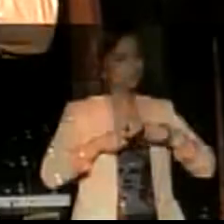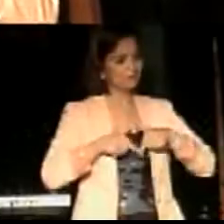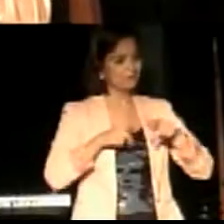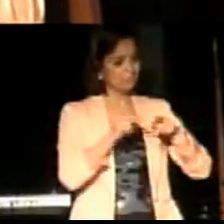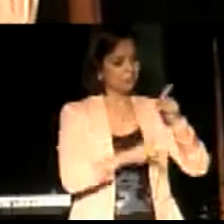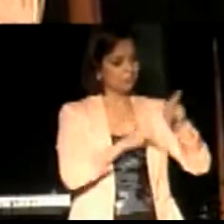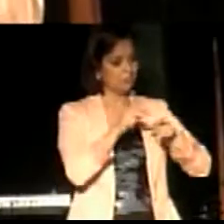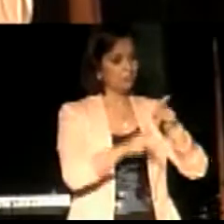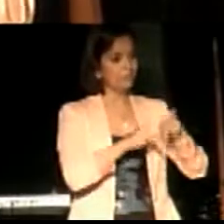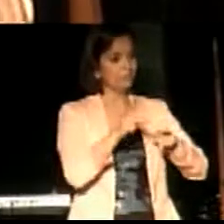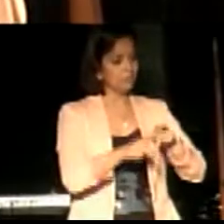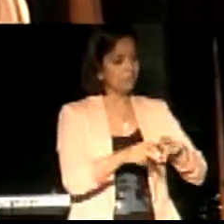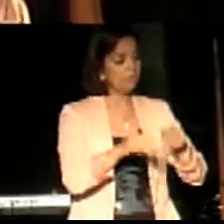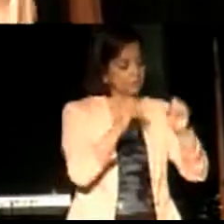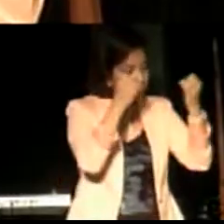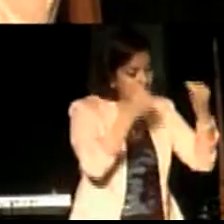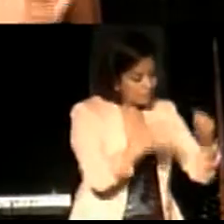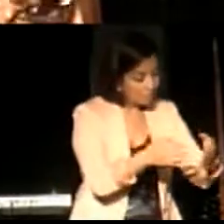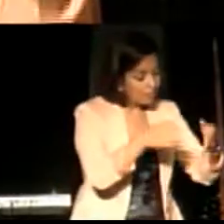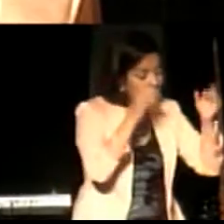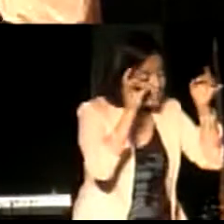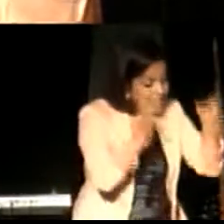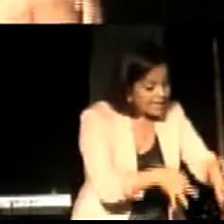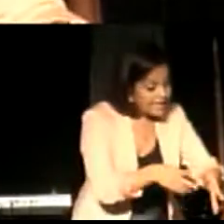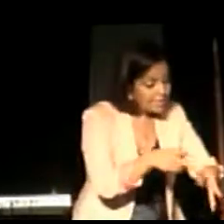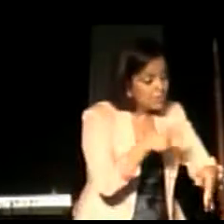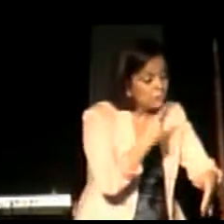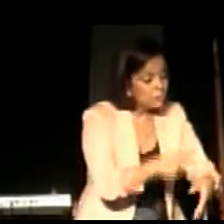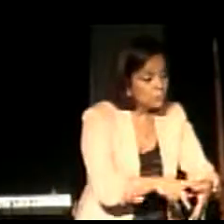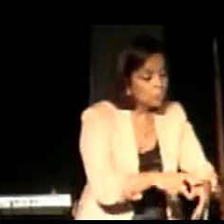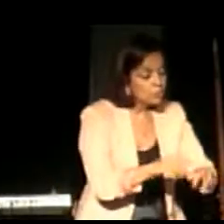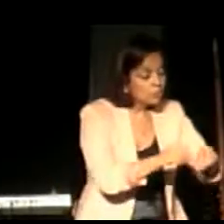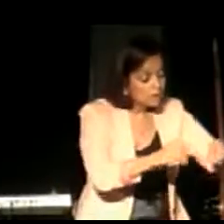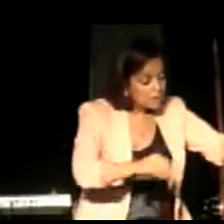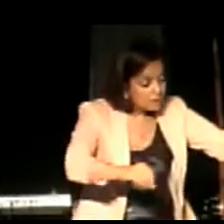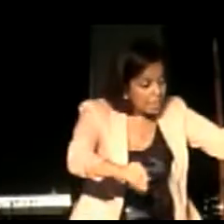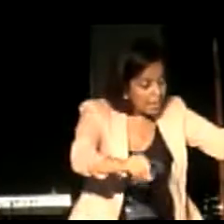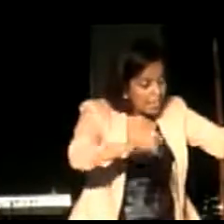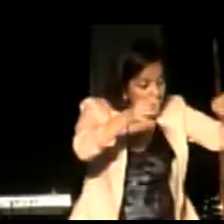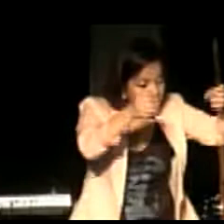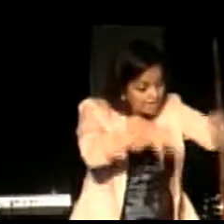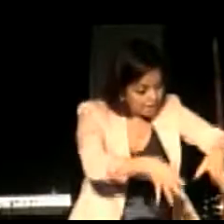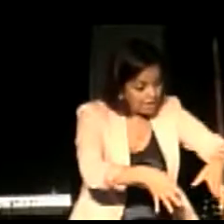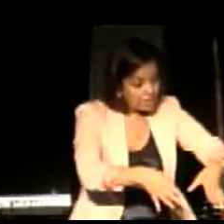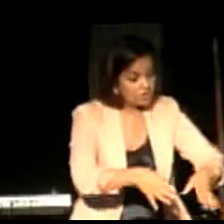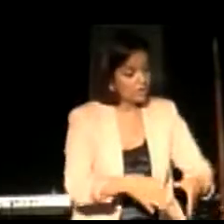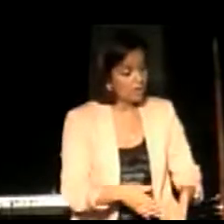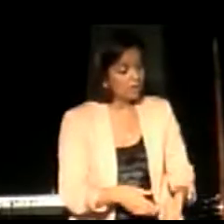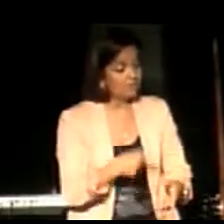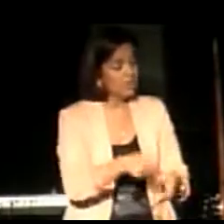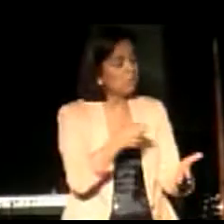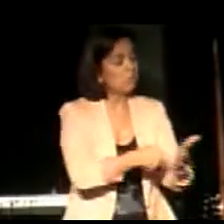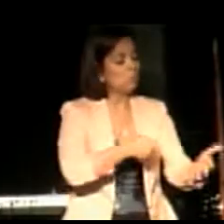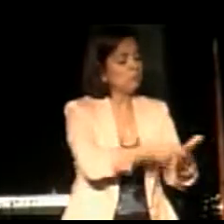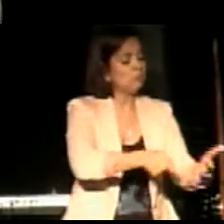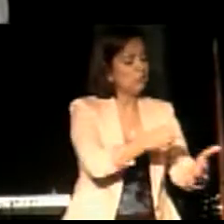momento era: abram mão do direito de posse da terra e vocês terão a posse da